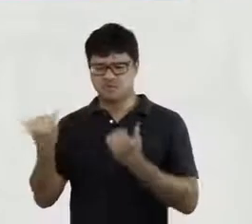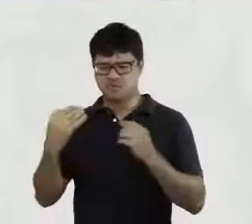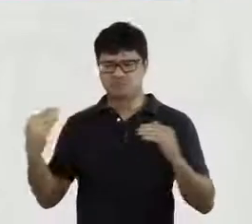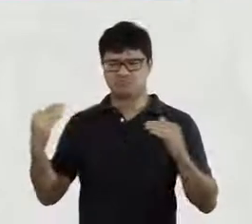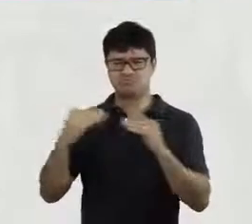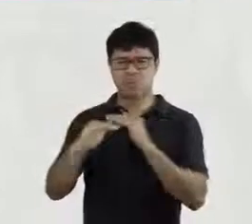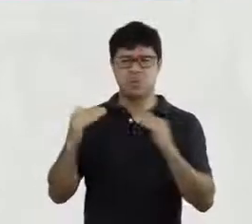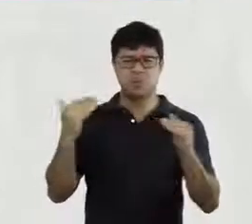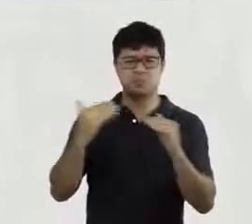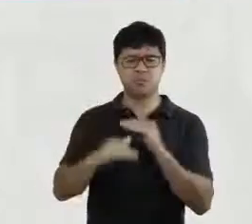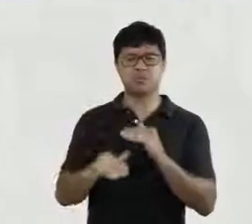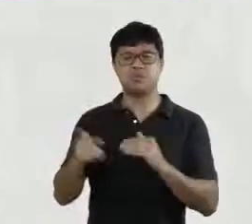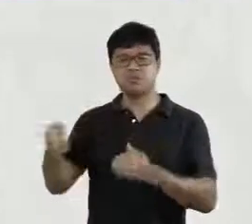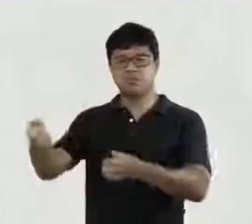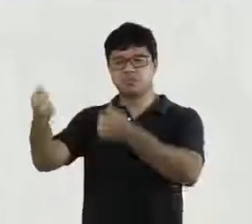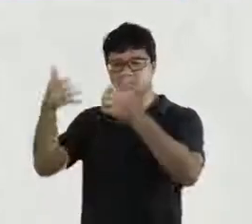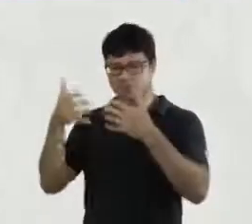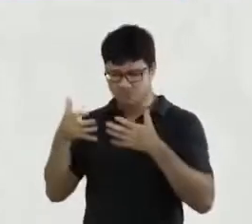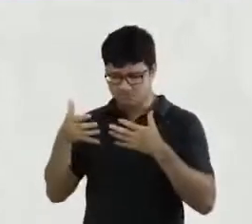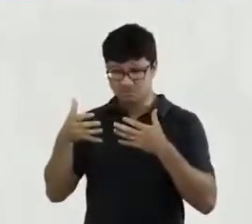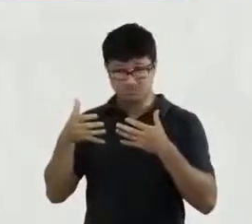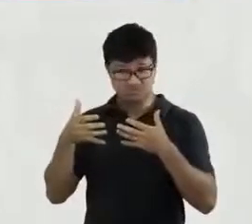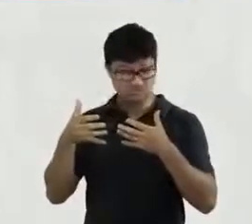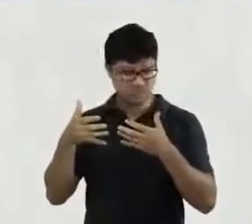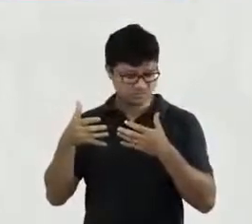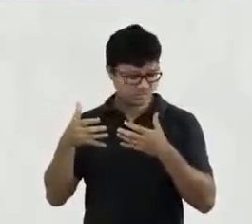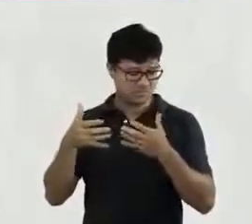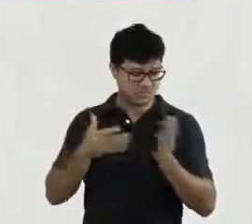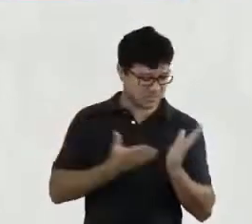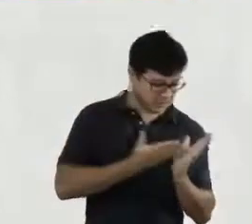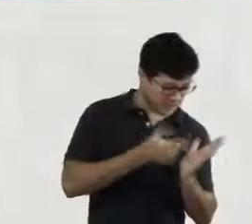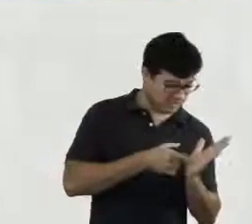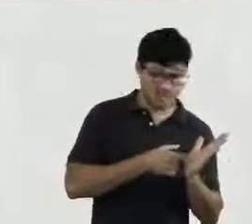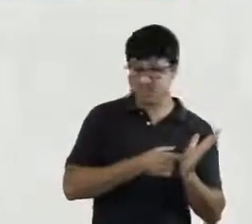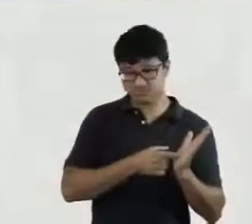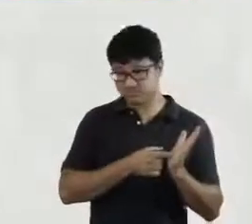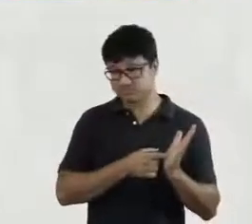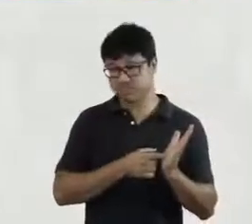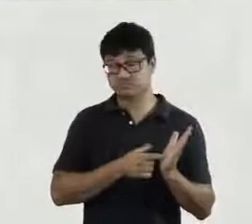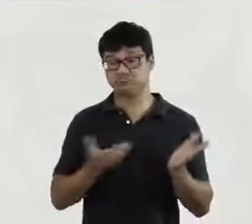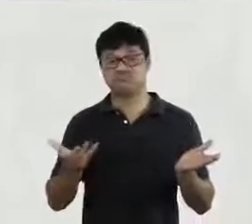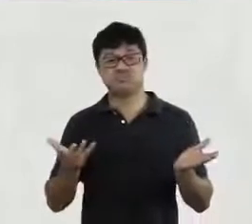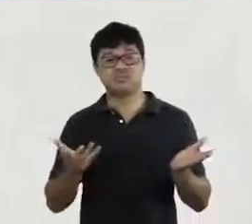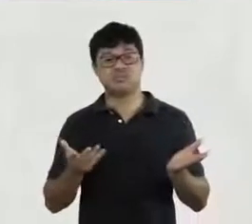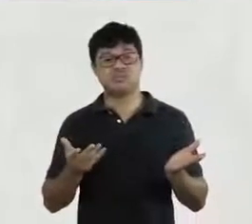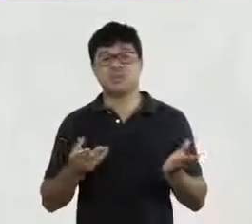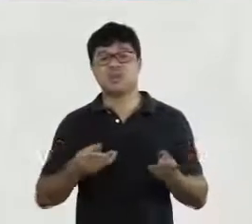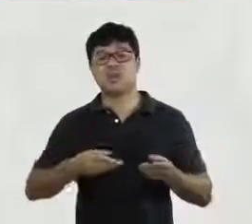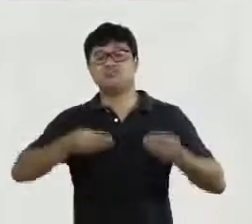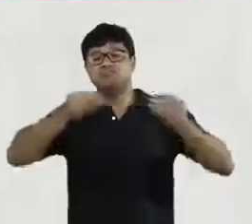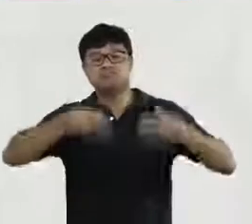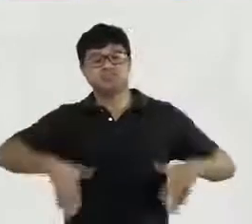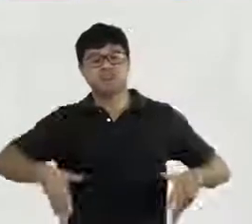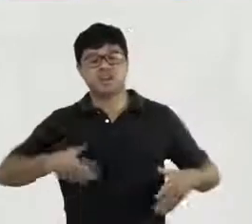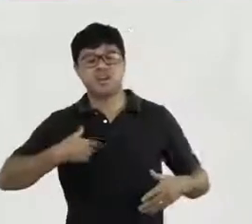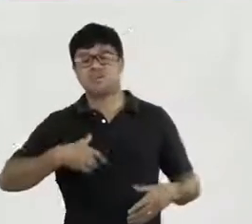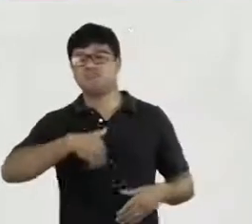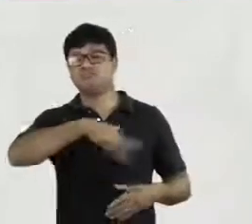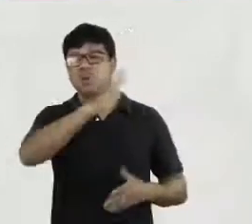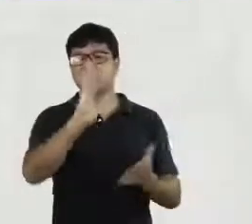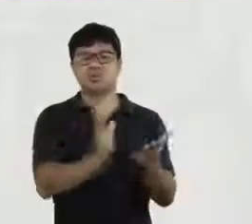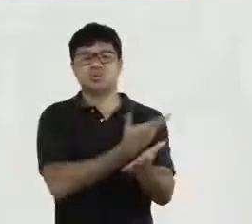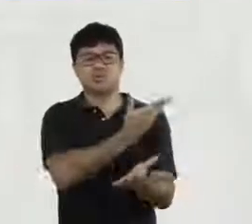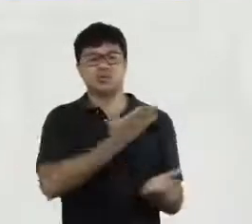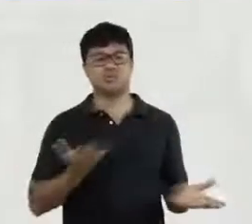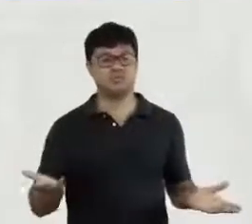estão batendo, ou você está dizendo aqui que não tem tanto valor, isso aqui é um gasto para mim, eu vou mandar